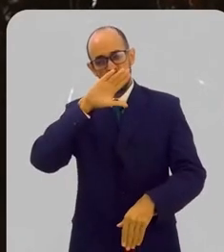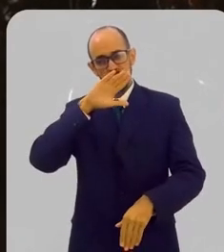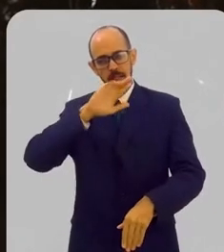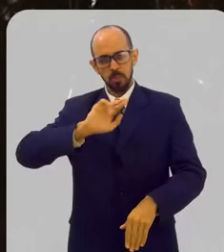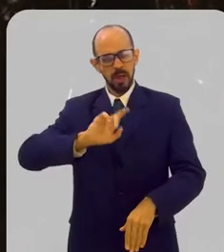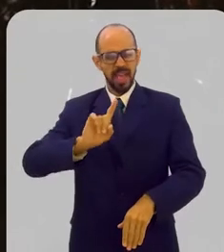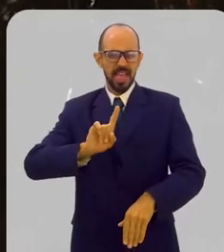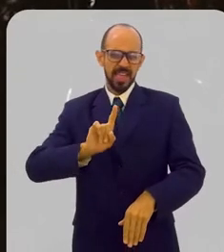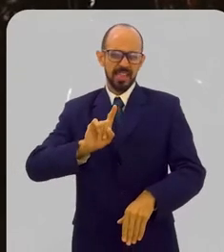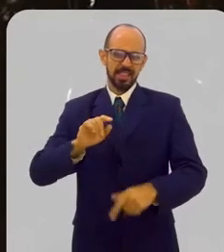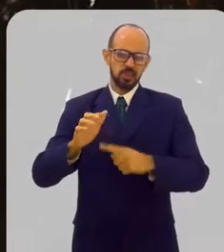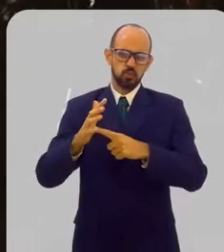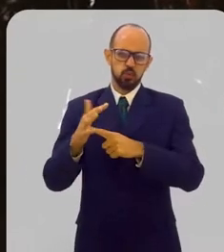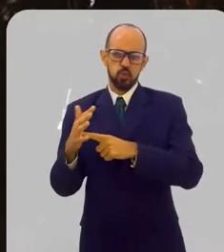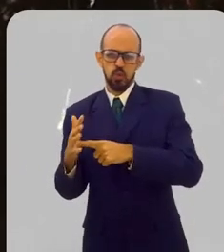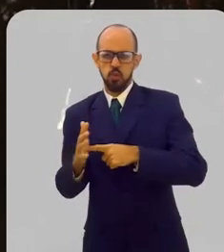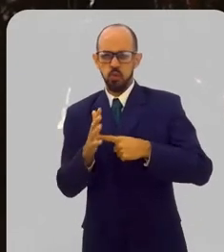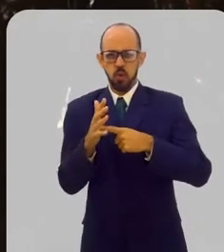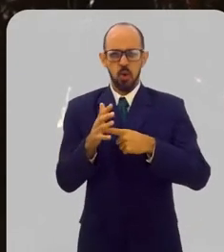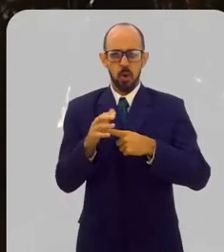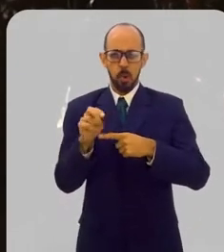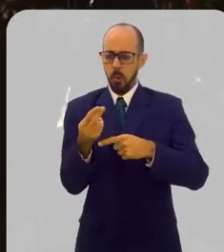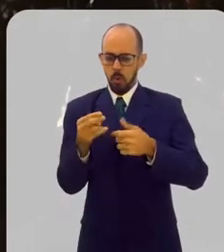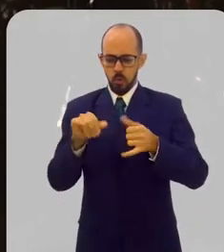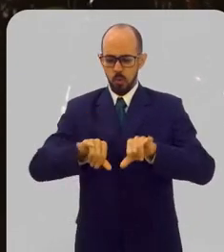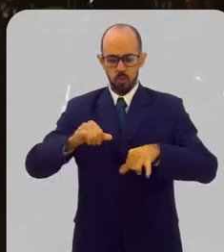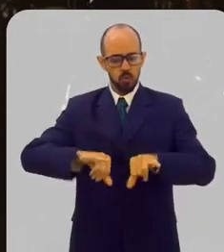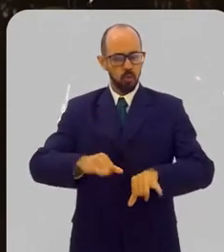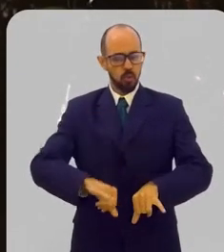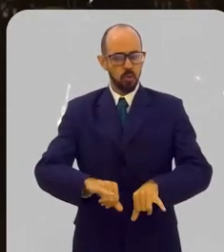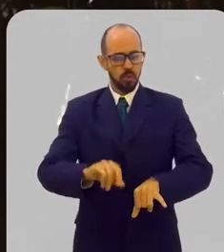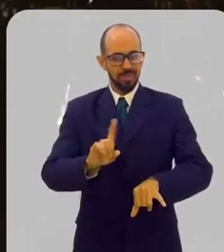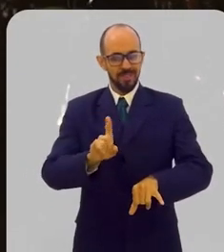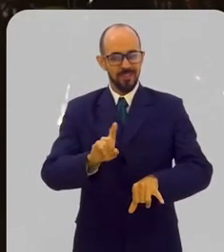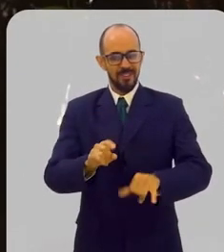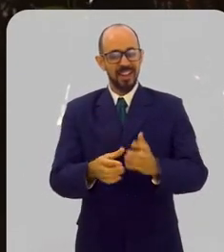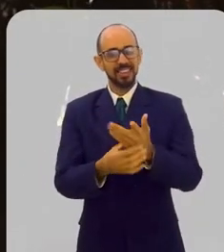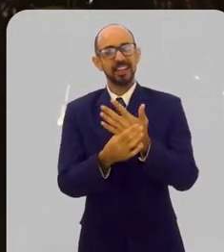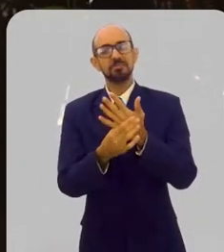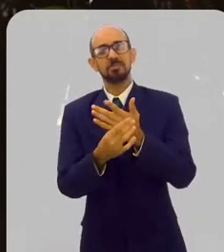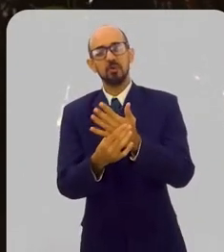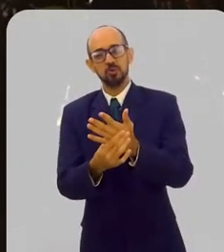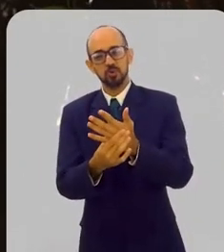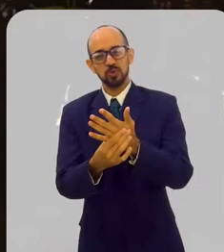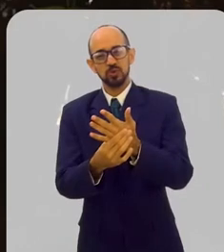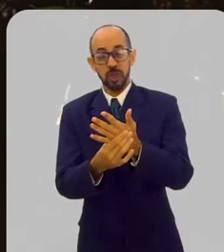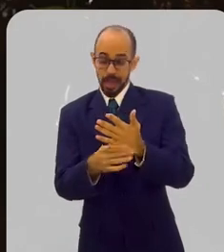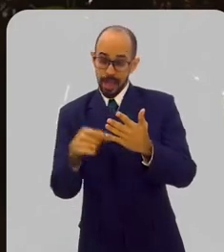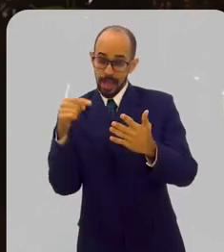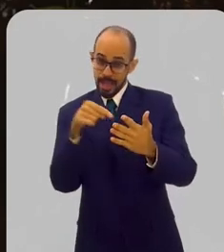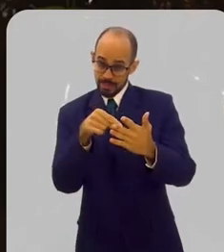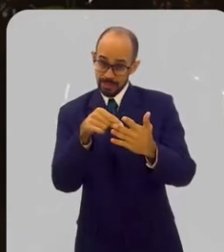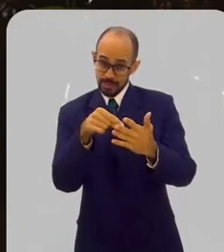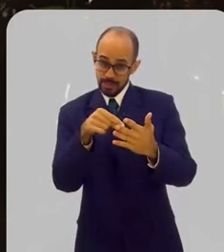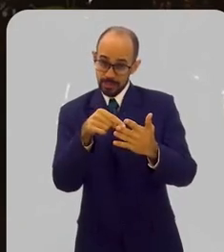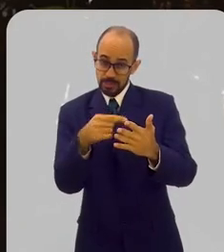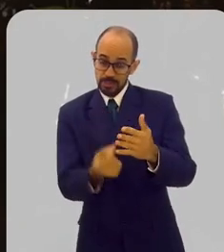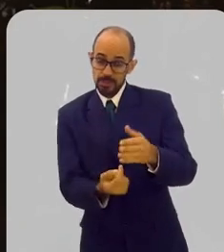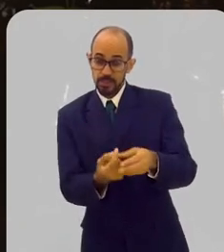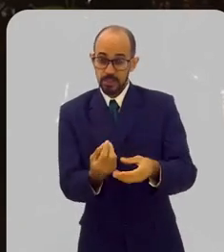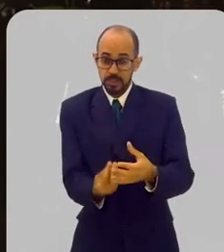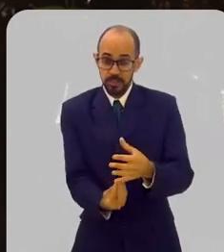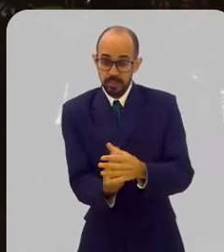daquelas das máquinas ou dos tubos de ensaio, mas das mãos. Mãos essas